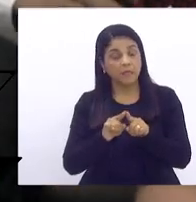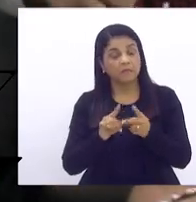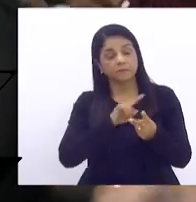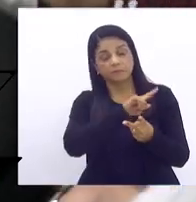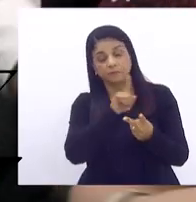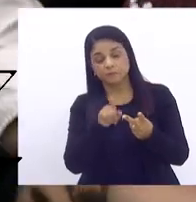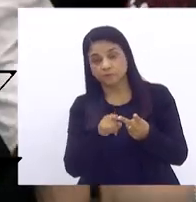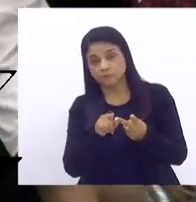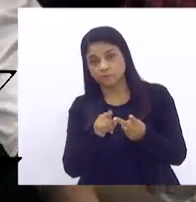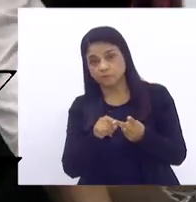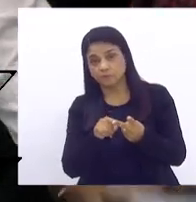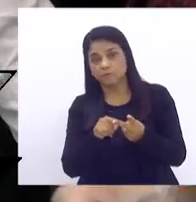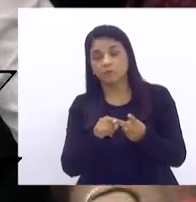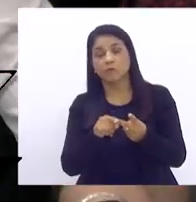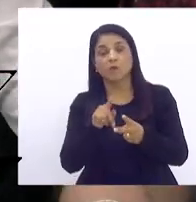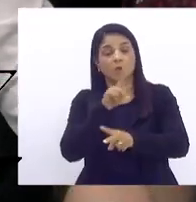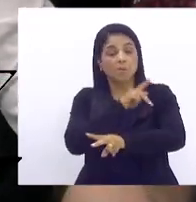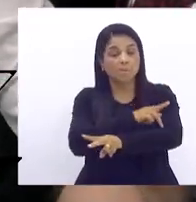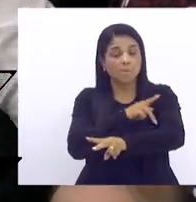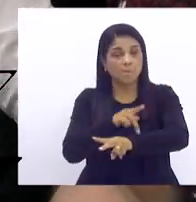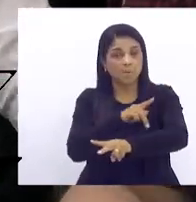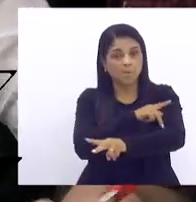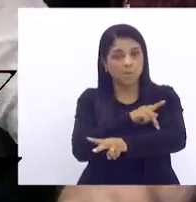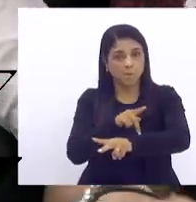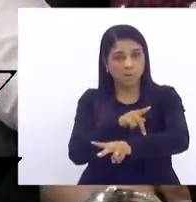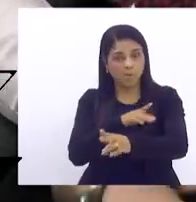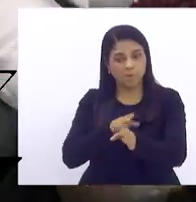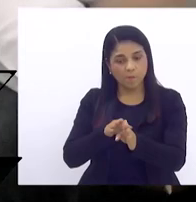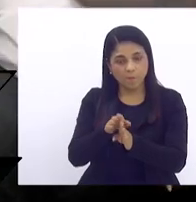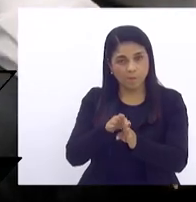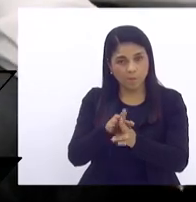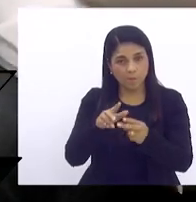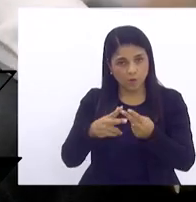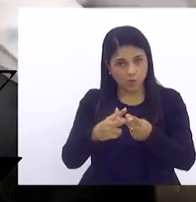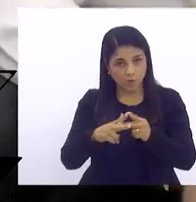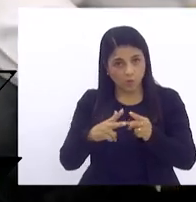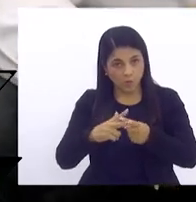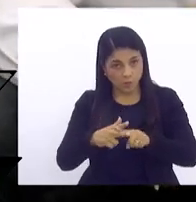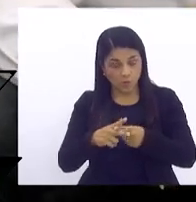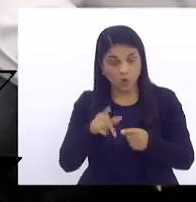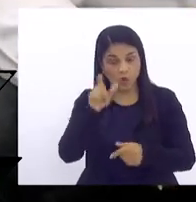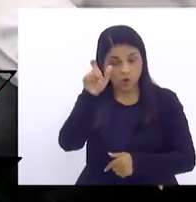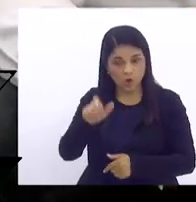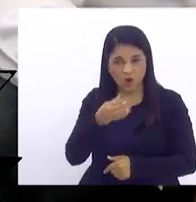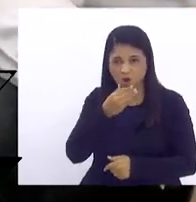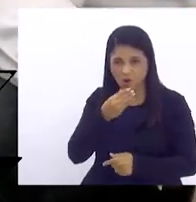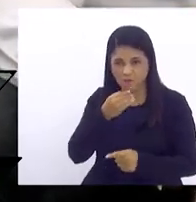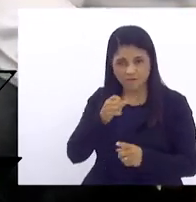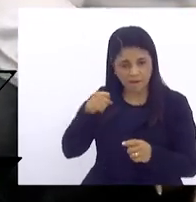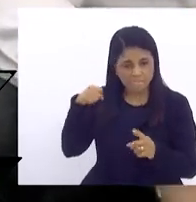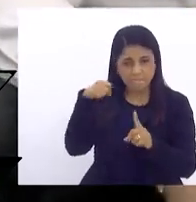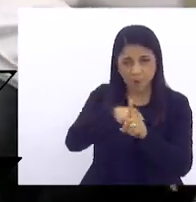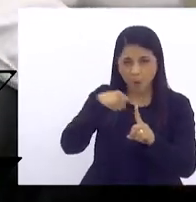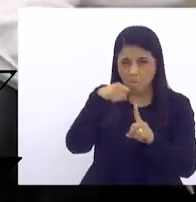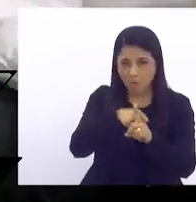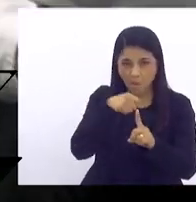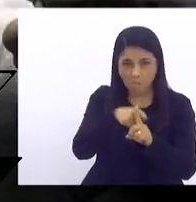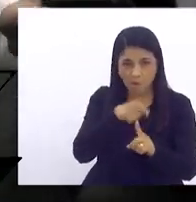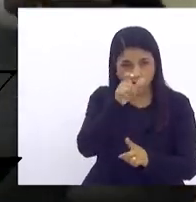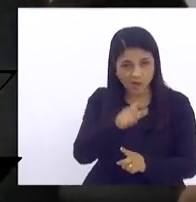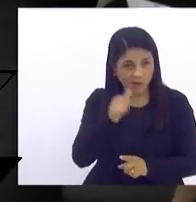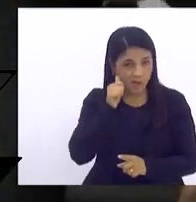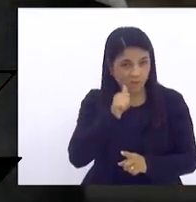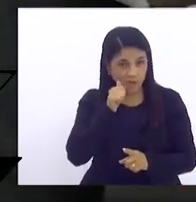corretivo. Porque o sujeito vai lá, agride a mulher, bate na mulher, a mulher vai na DEAM, faz corpo de